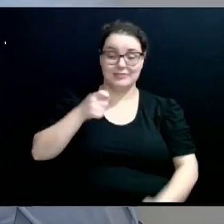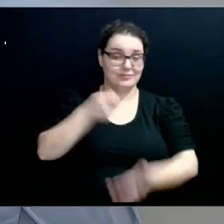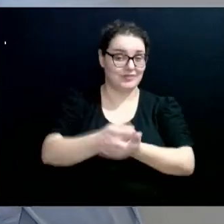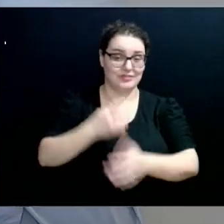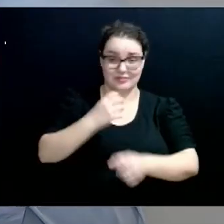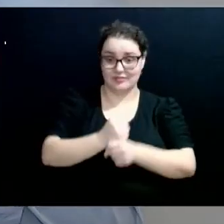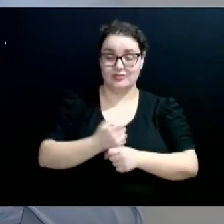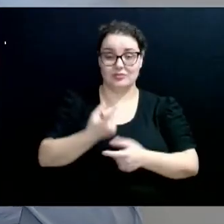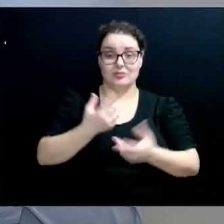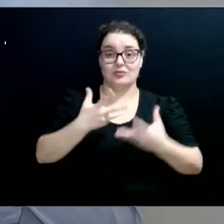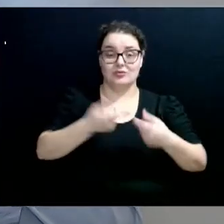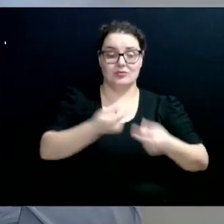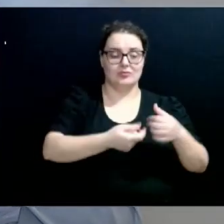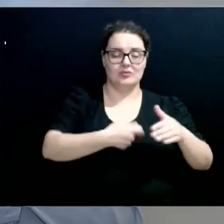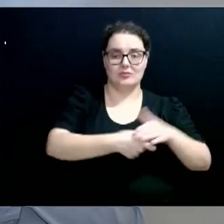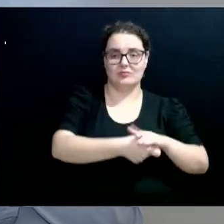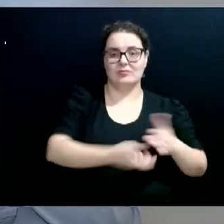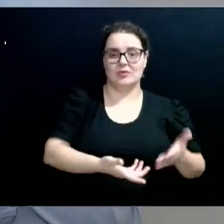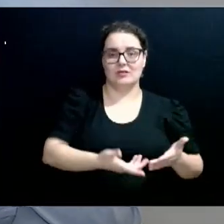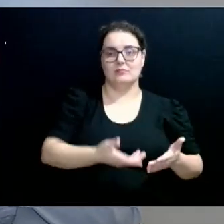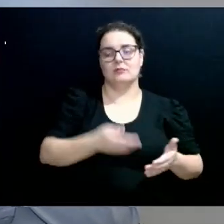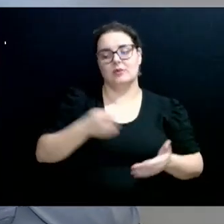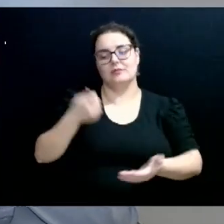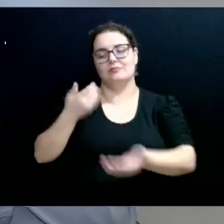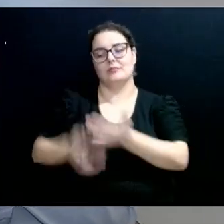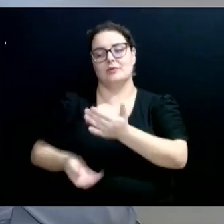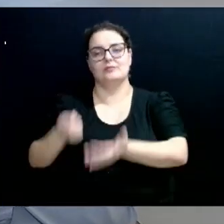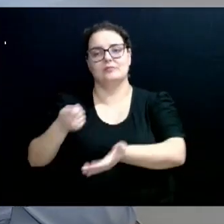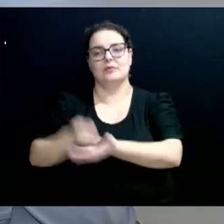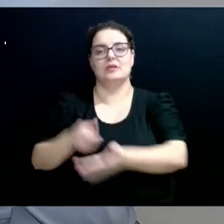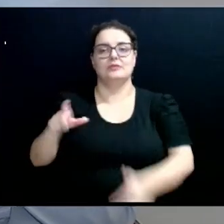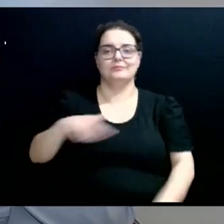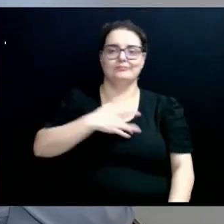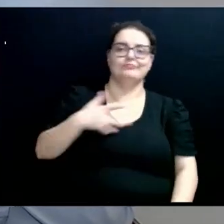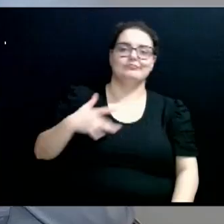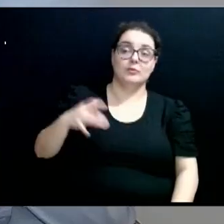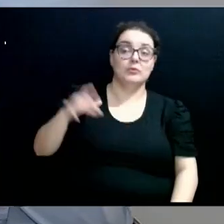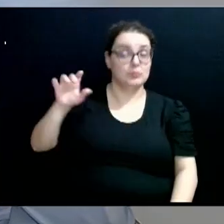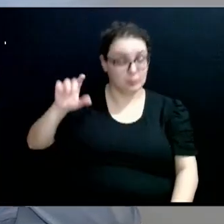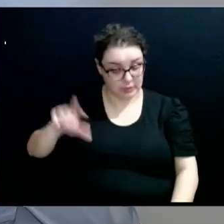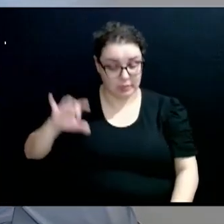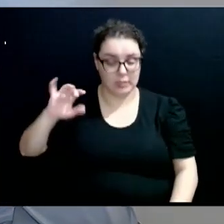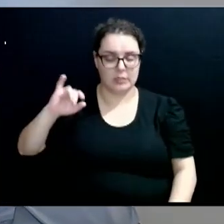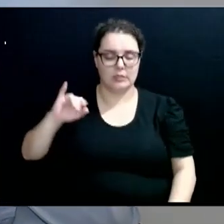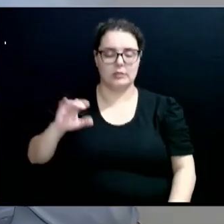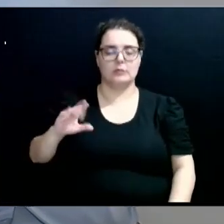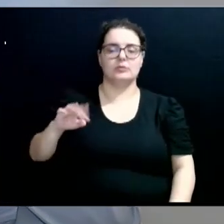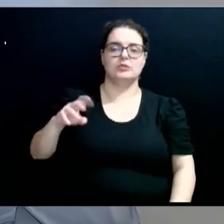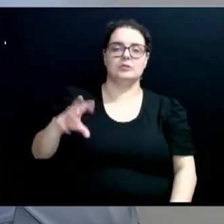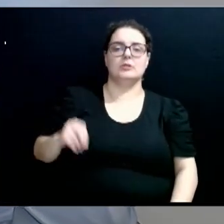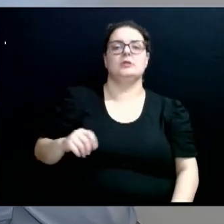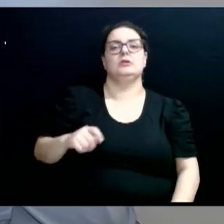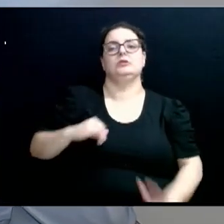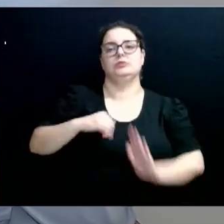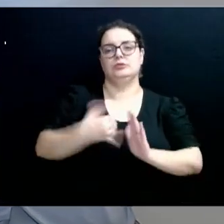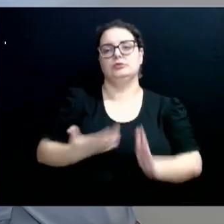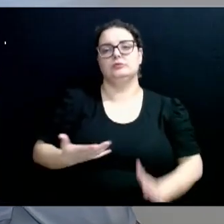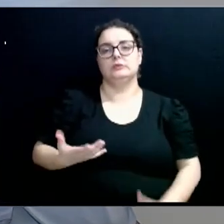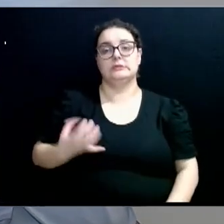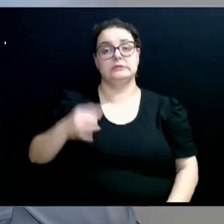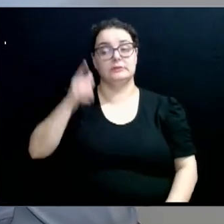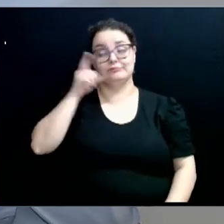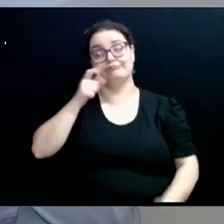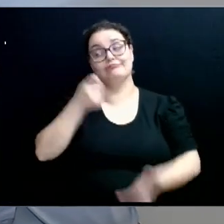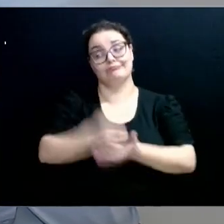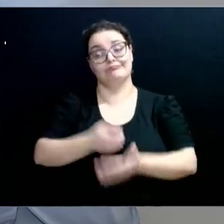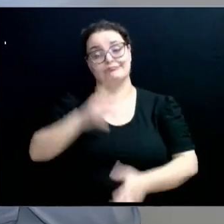aquilo que você economizou em qualquer pagamento, você perde depois na hora de pagar os juros para o cartão, caso você não consiga quitar a sua